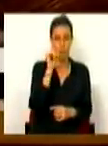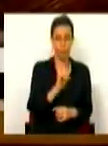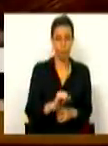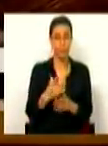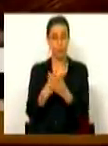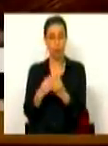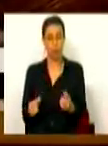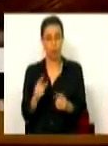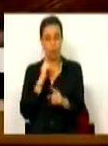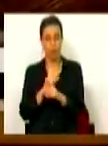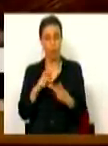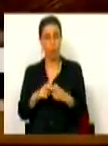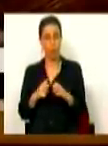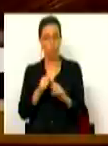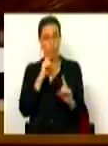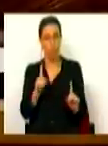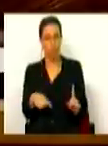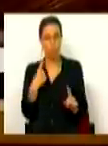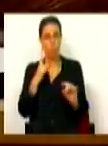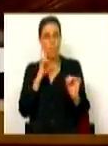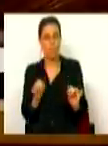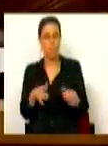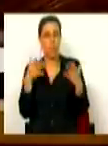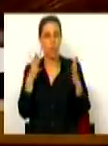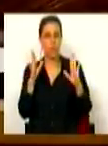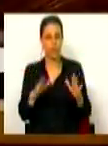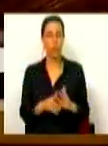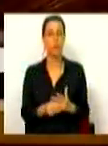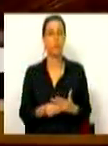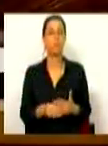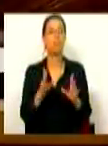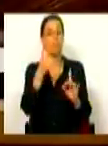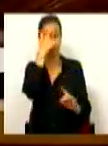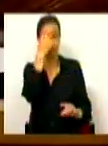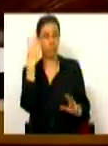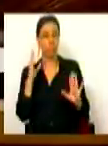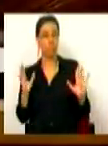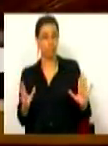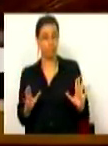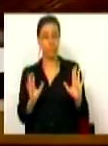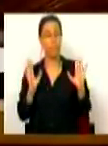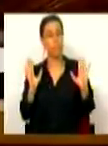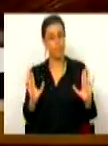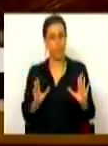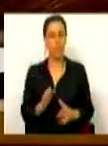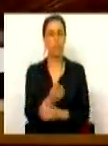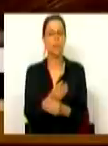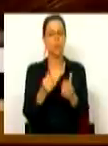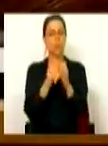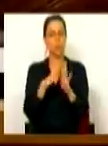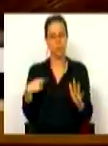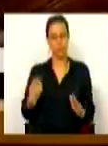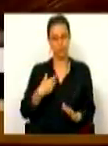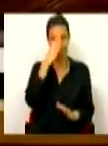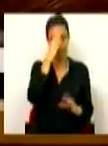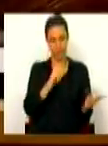a resolução dos seus problemas pudessem ser prioritários. É mais do que compreensível. No entanto, todos sabemos